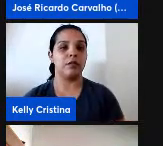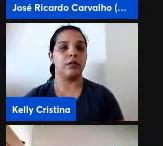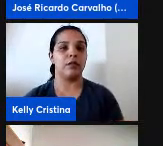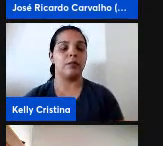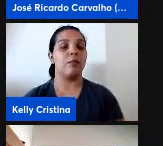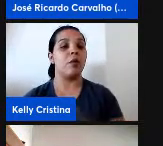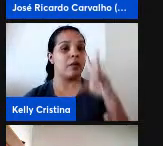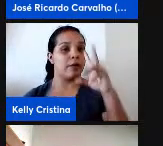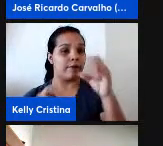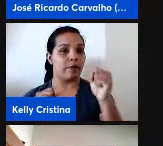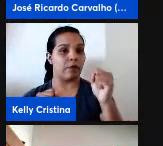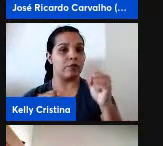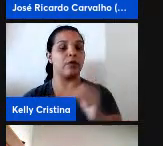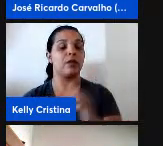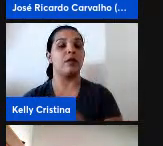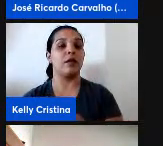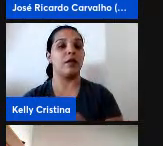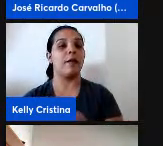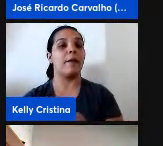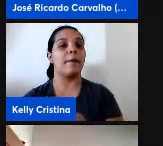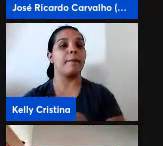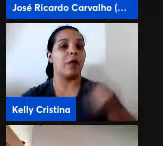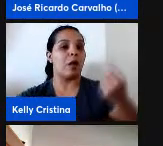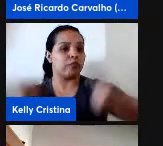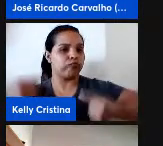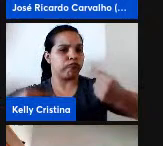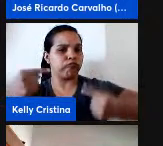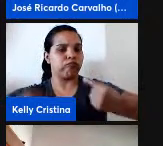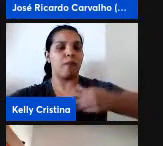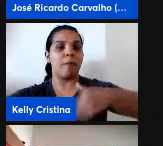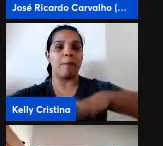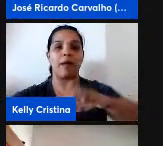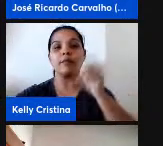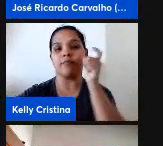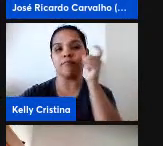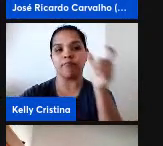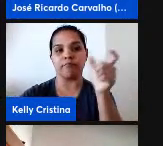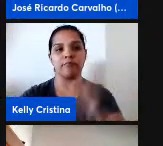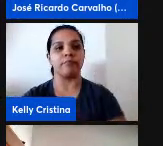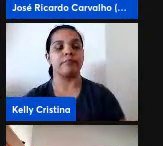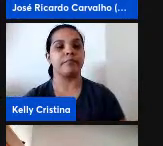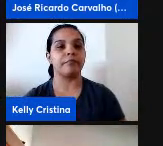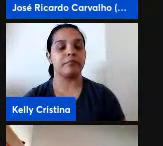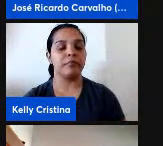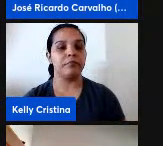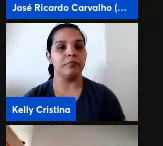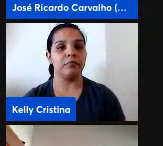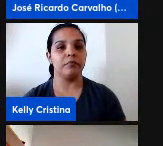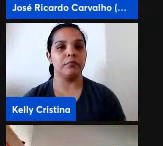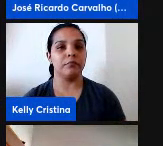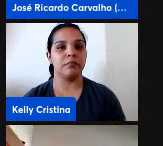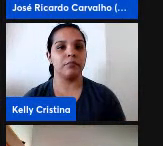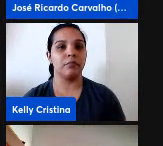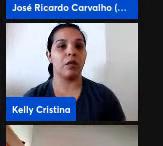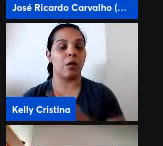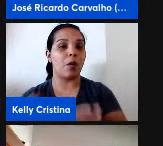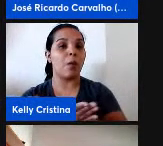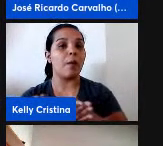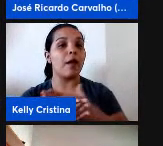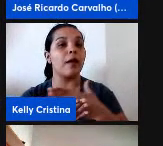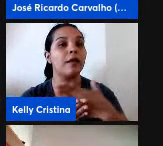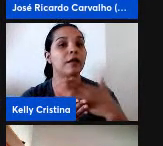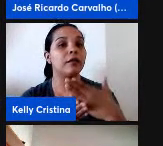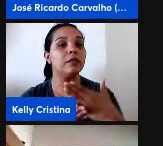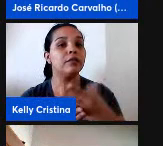força ao discurso, pode tornar o discurso mais interessante. Então, Eu começo pelo começo,